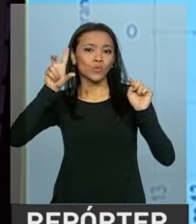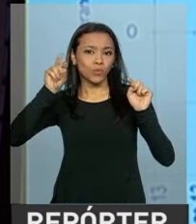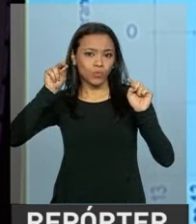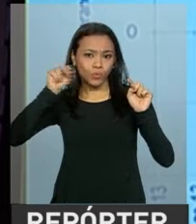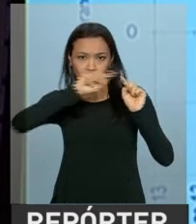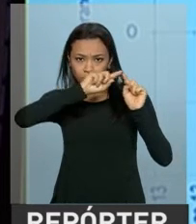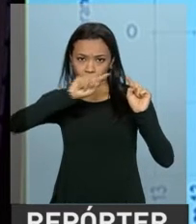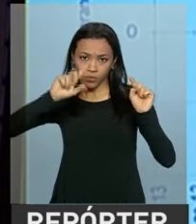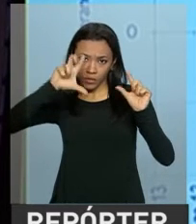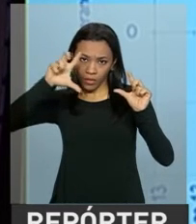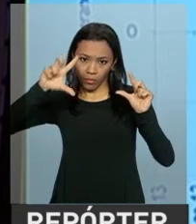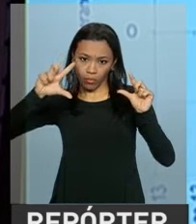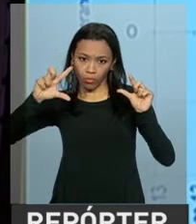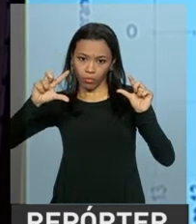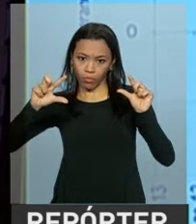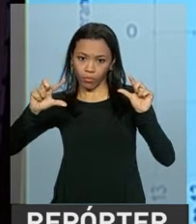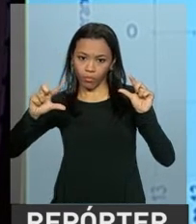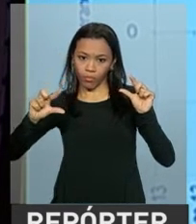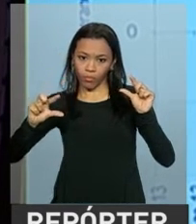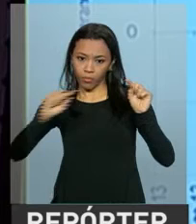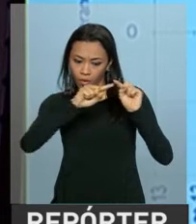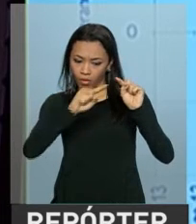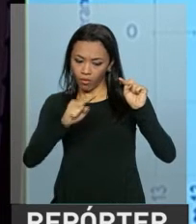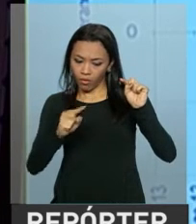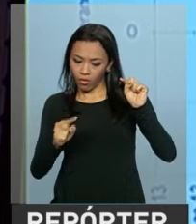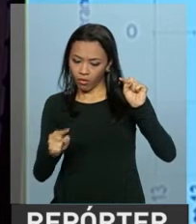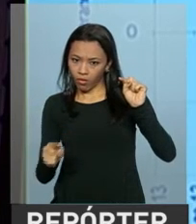leva a essa taxa de desemprego de